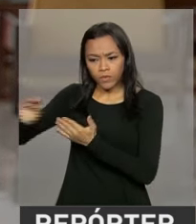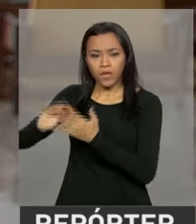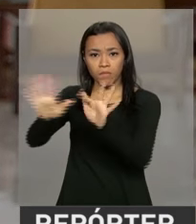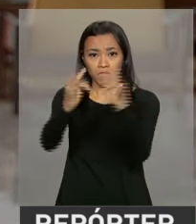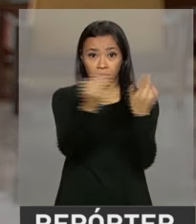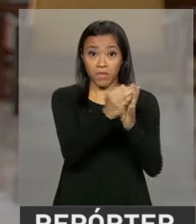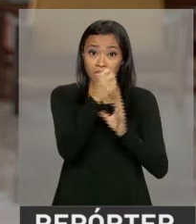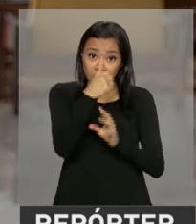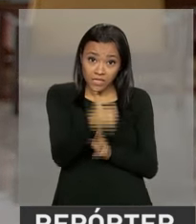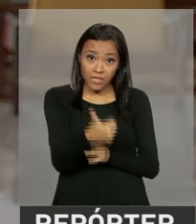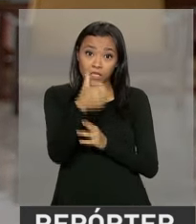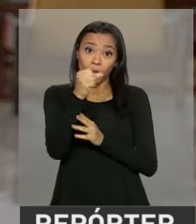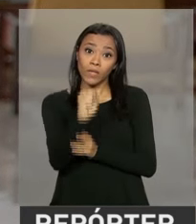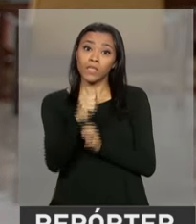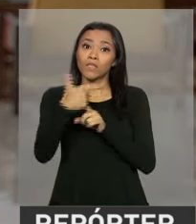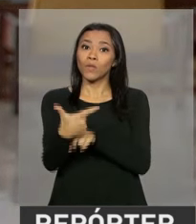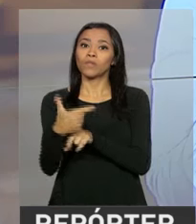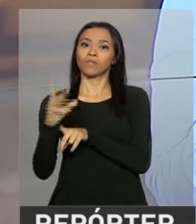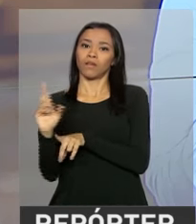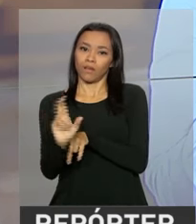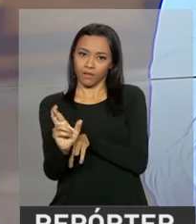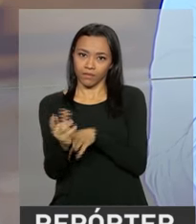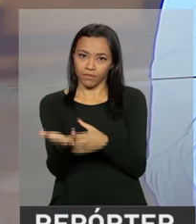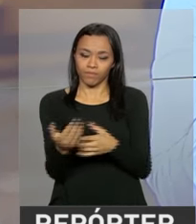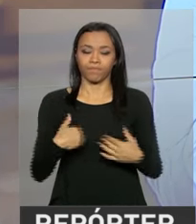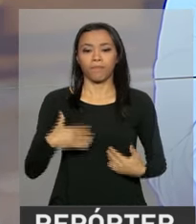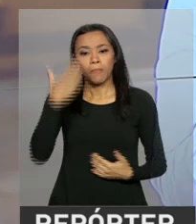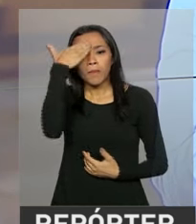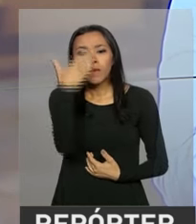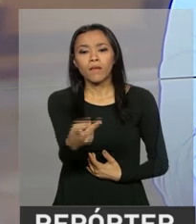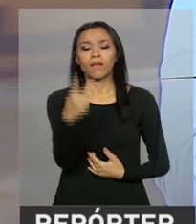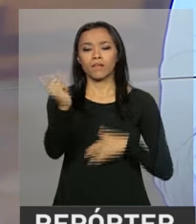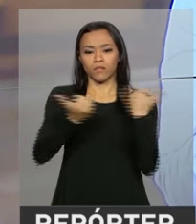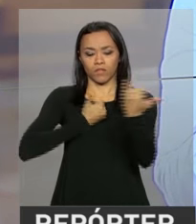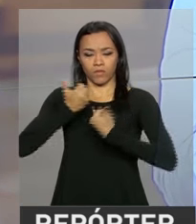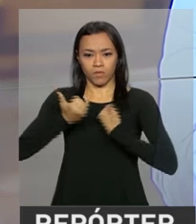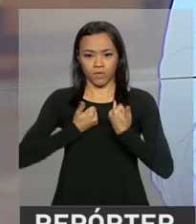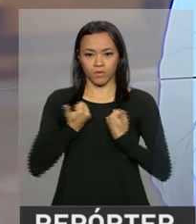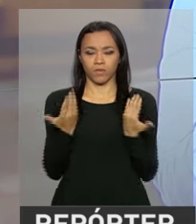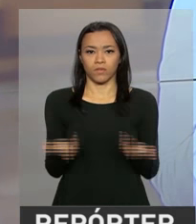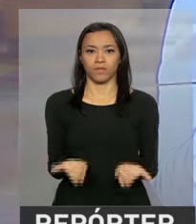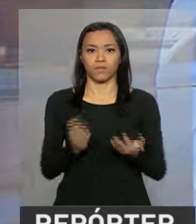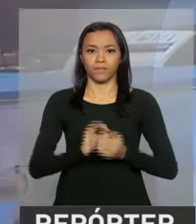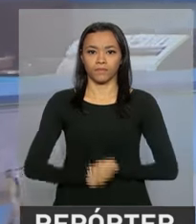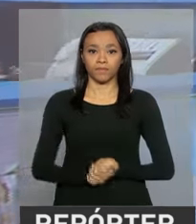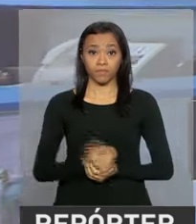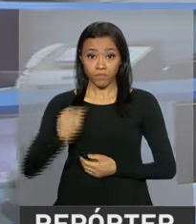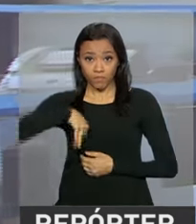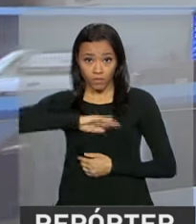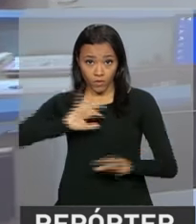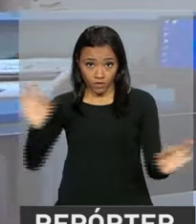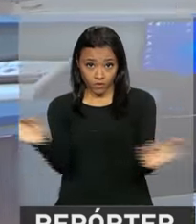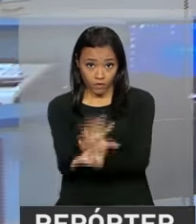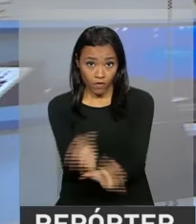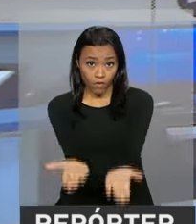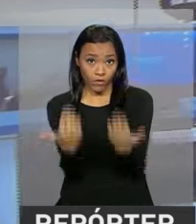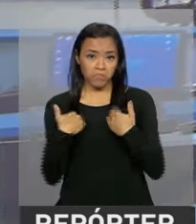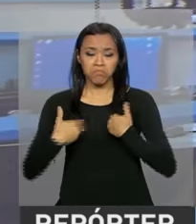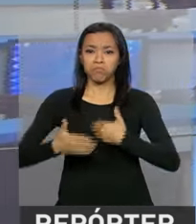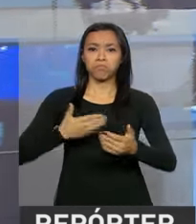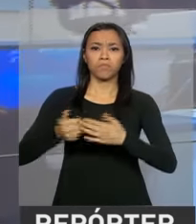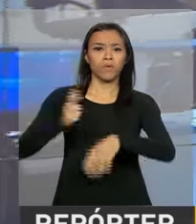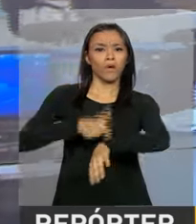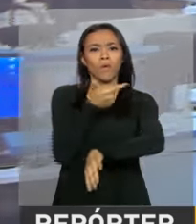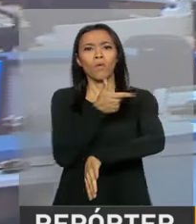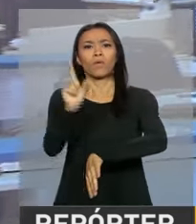r$ 2 Leandro obrigado Paula pelas suas informações aí do Palácio Planalto e nós ficamos por aqui voltamos a qualquer momento